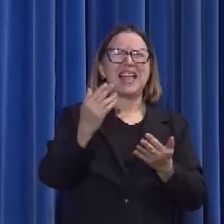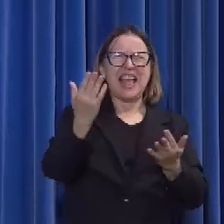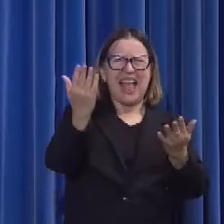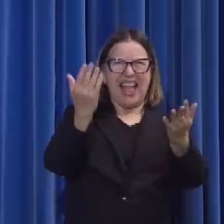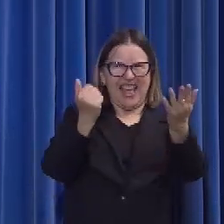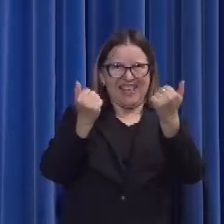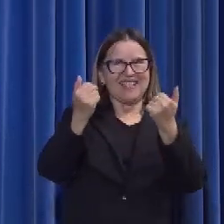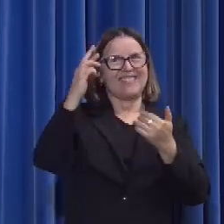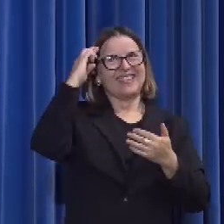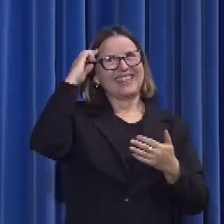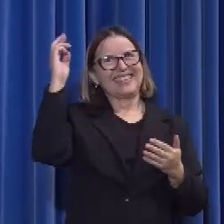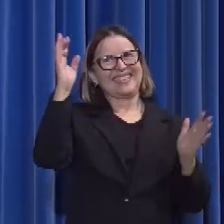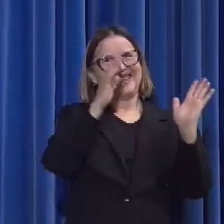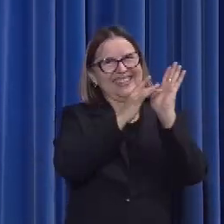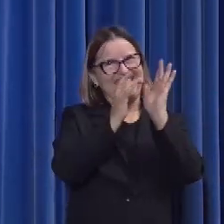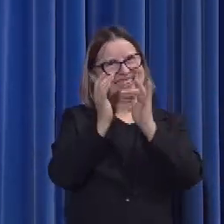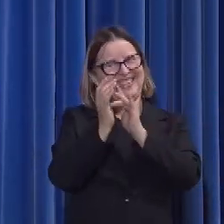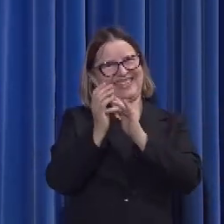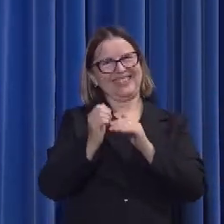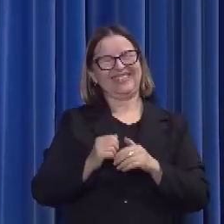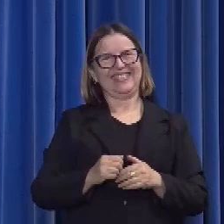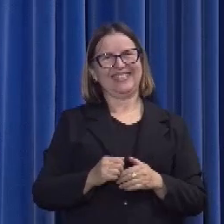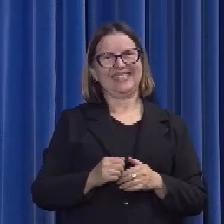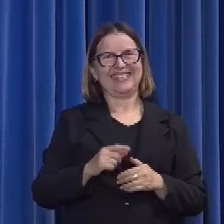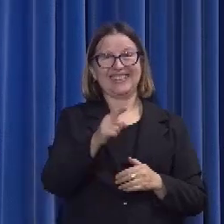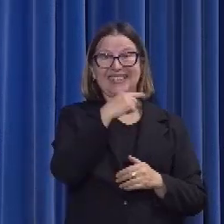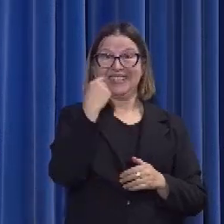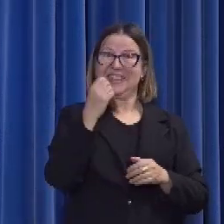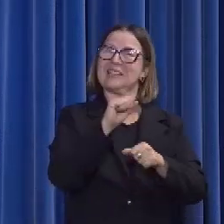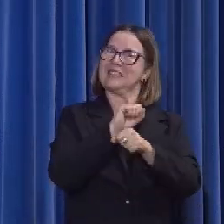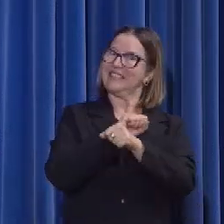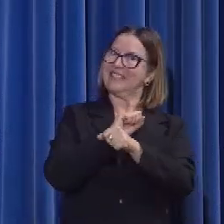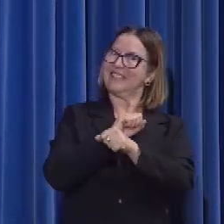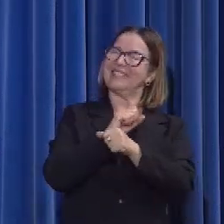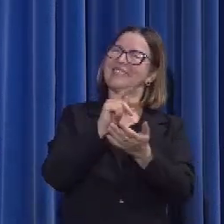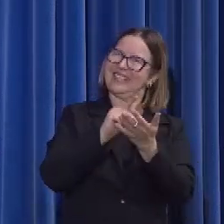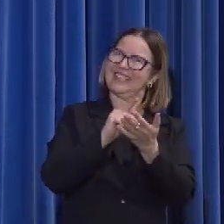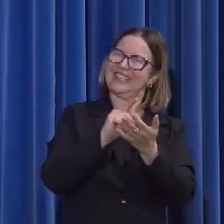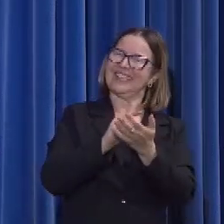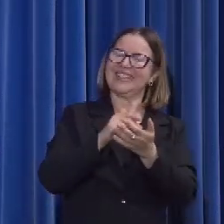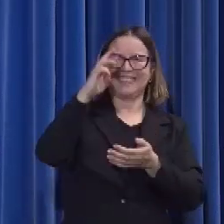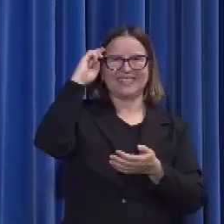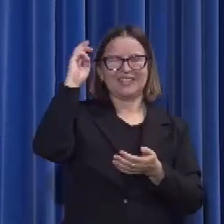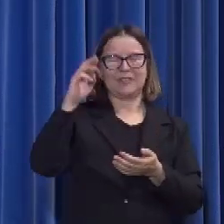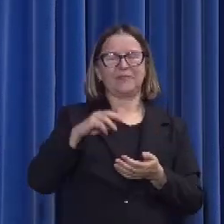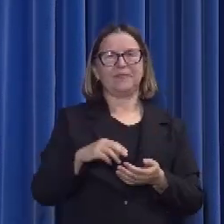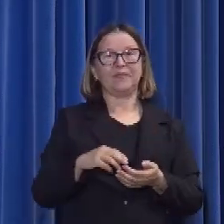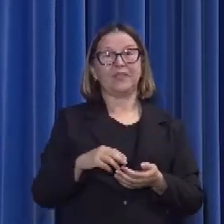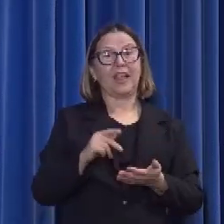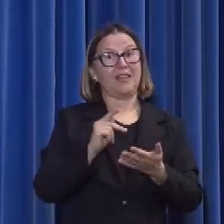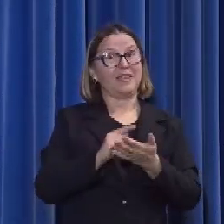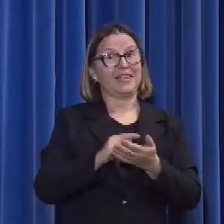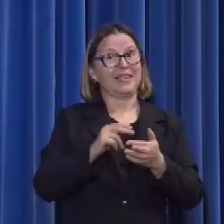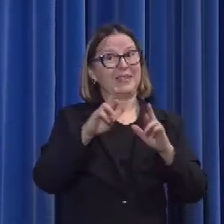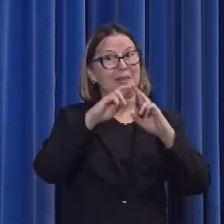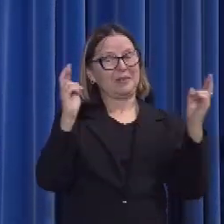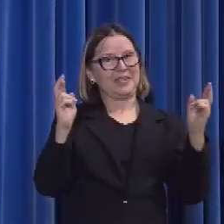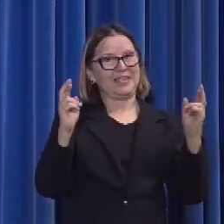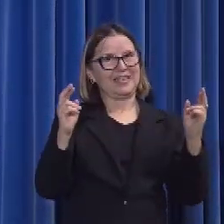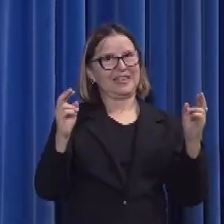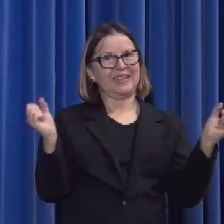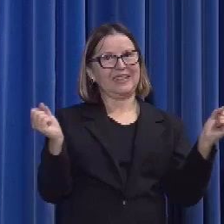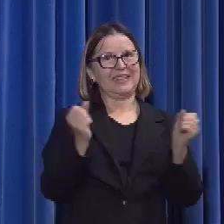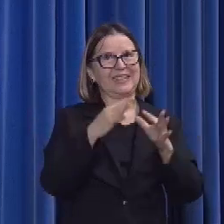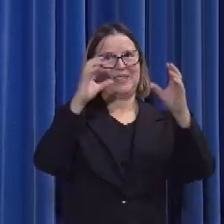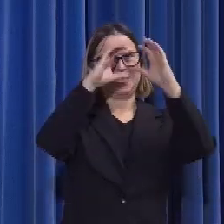Será que estamos realmente aguardando o Senhor? A verdadeira esperança do verdadeiro cristão é novos céus e nova